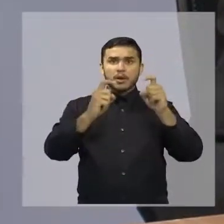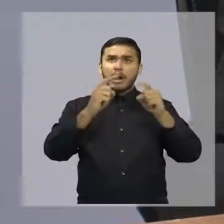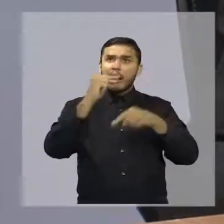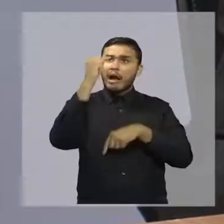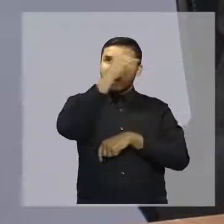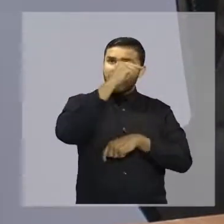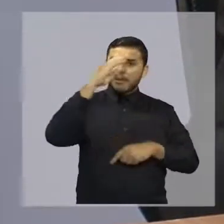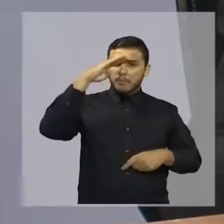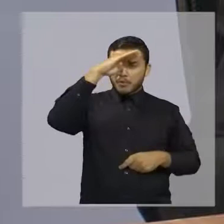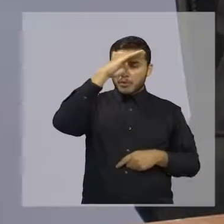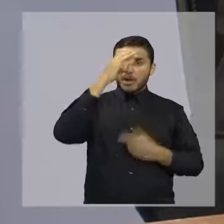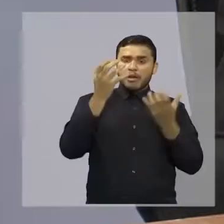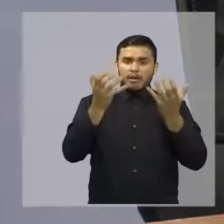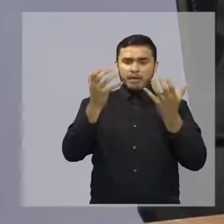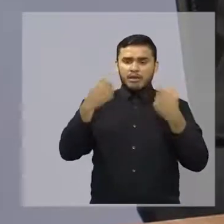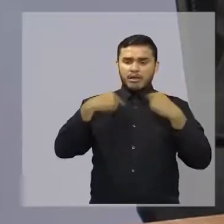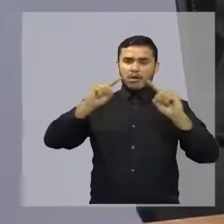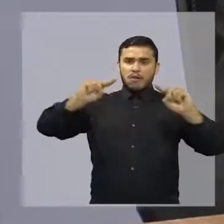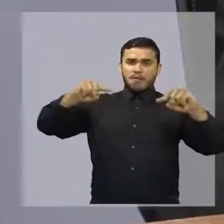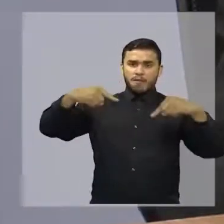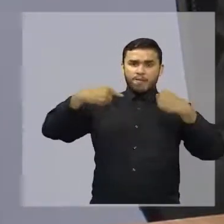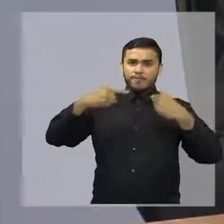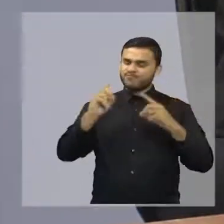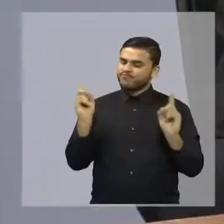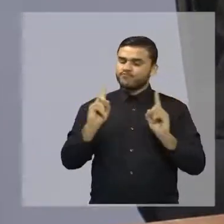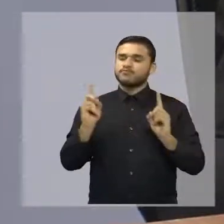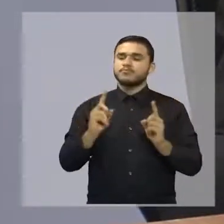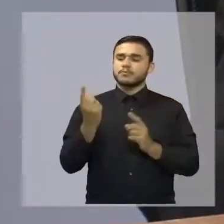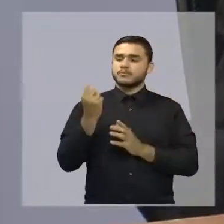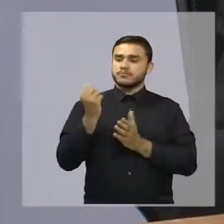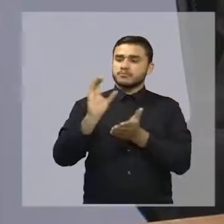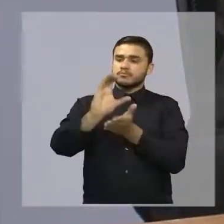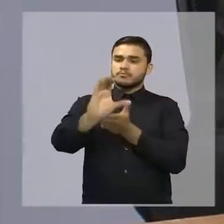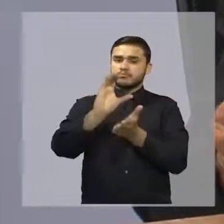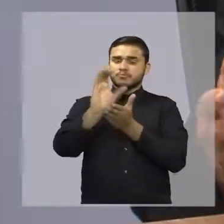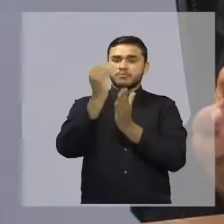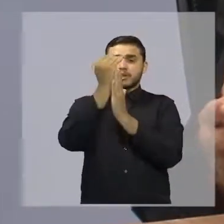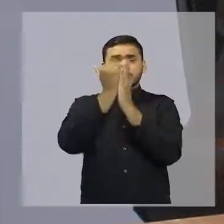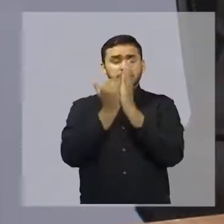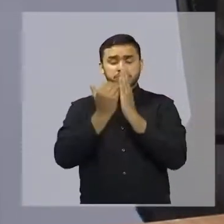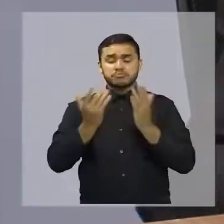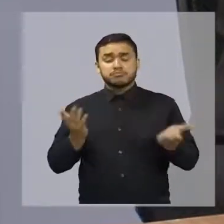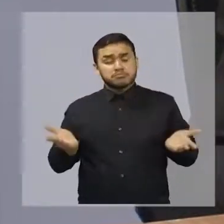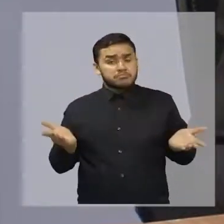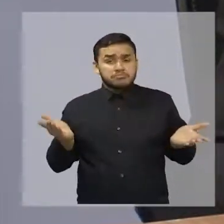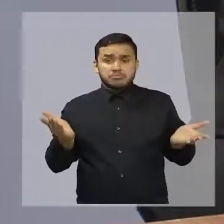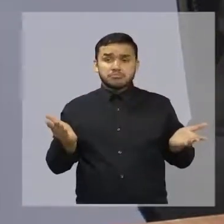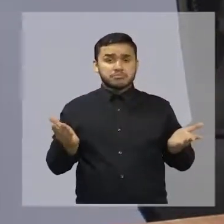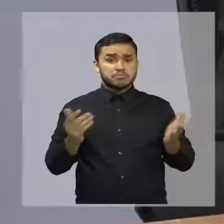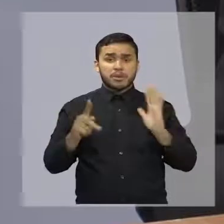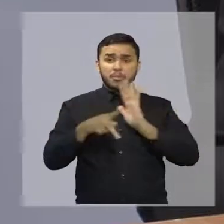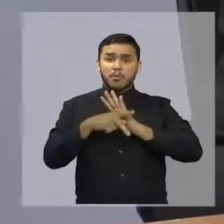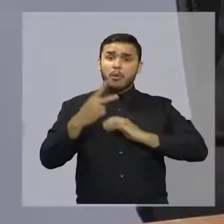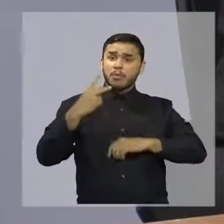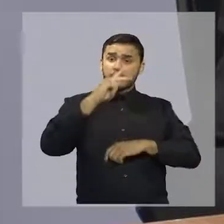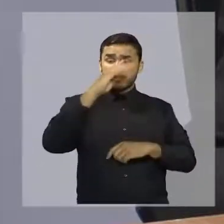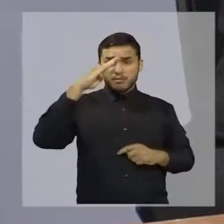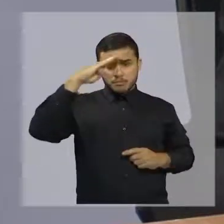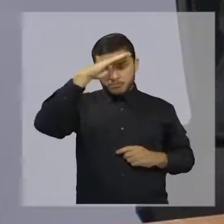eu acho que o corte está dentro da ideologia, se é que é a ideologia, do atual